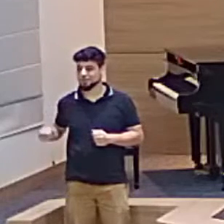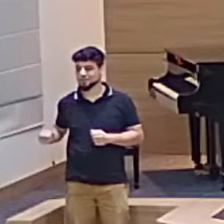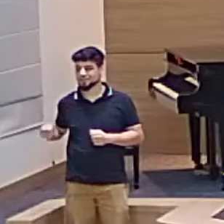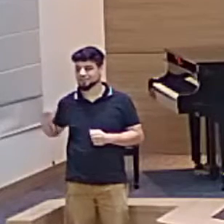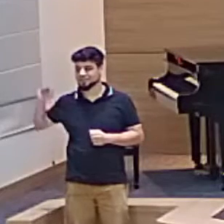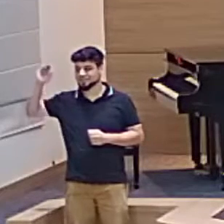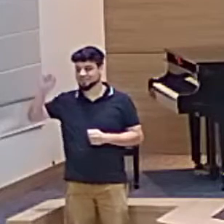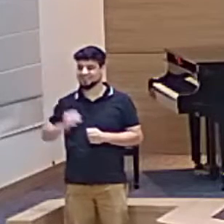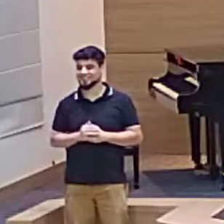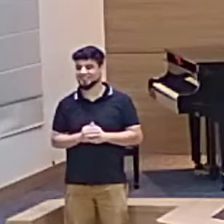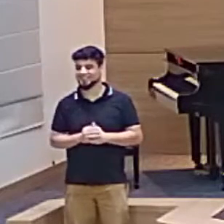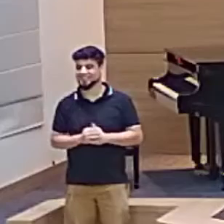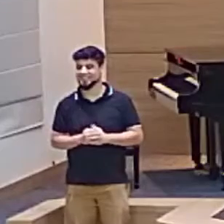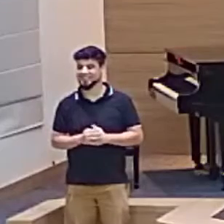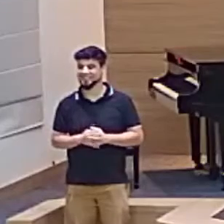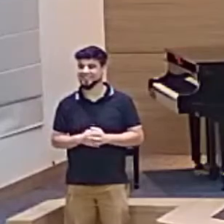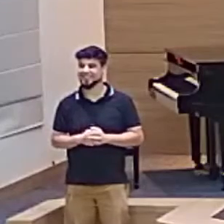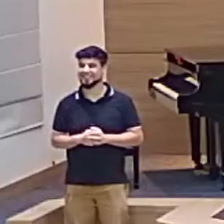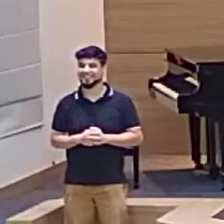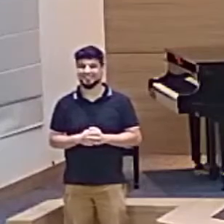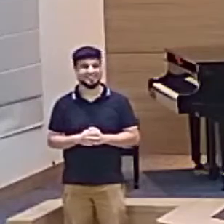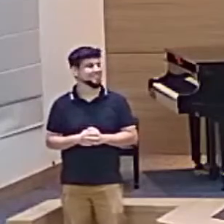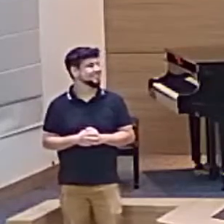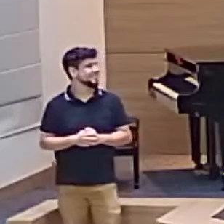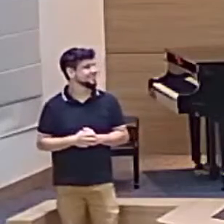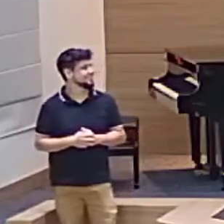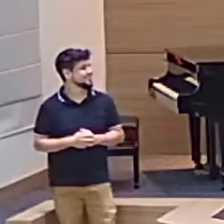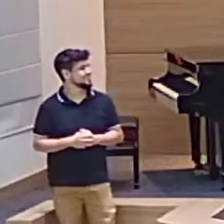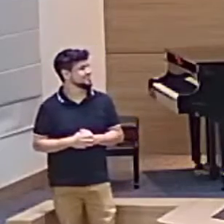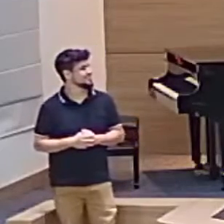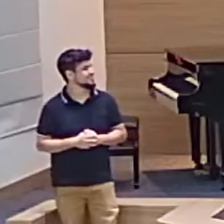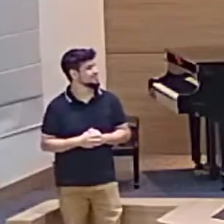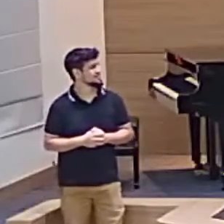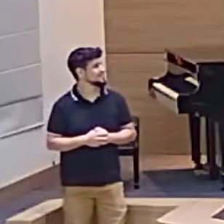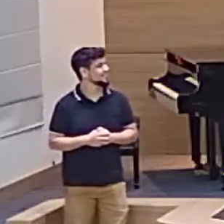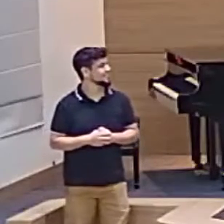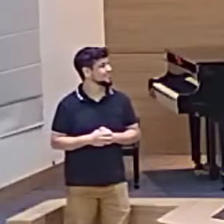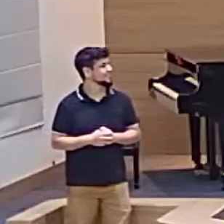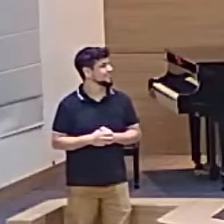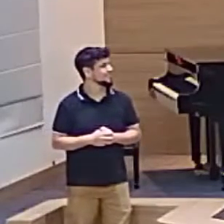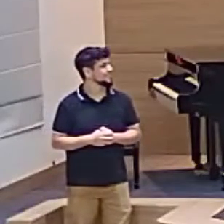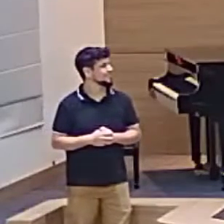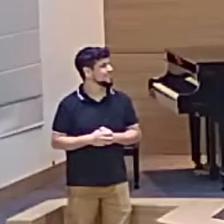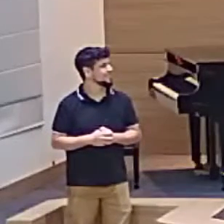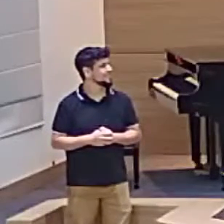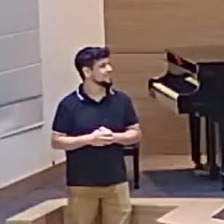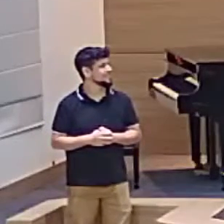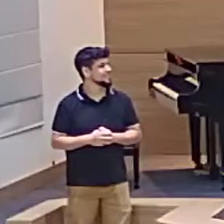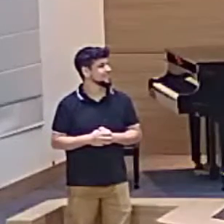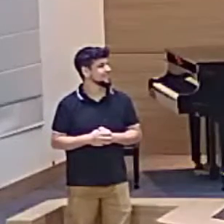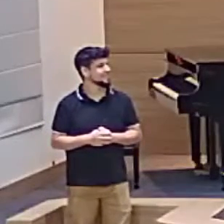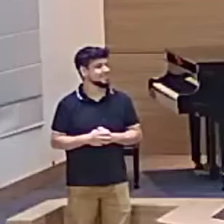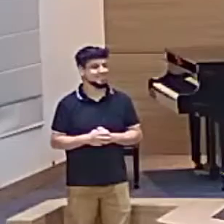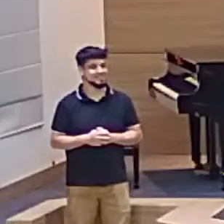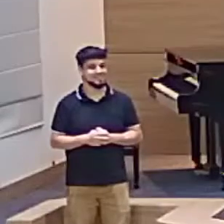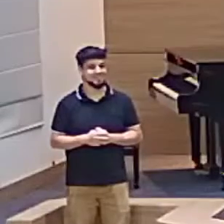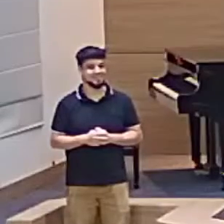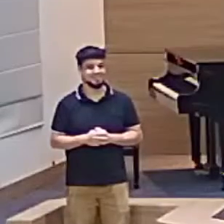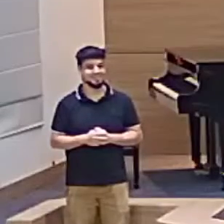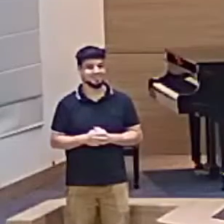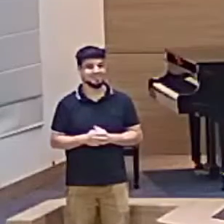Deus abençoe a todos em nome de Jesus essa igreja é contigo essa igreja em oração Deus abençoe Deus abençoe